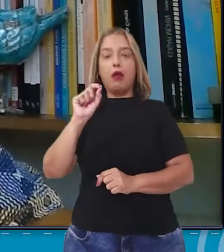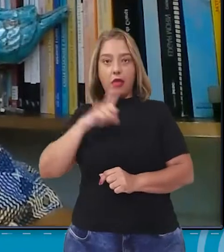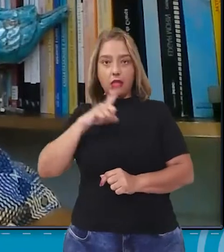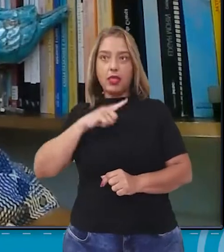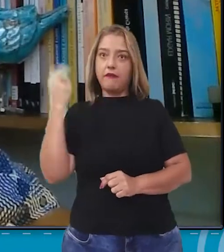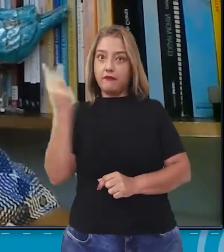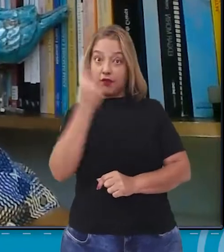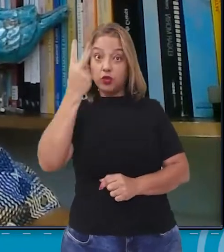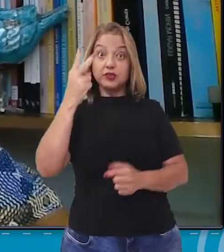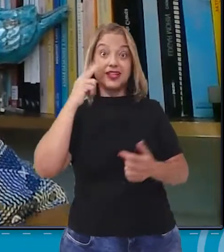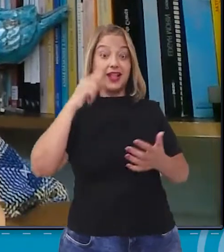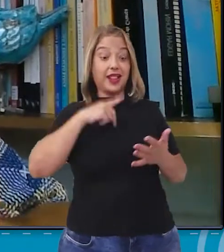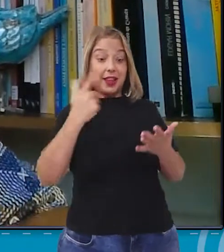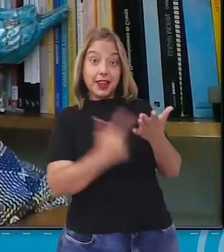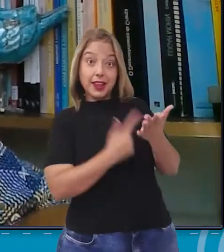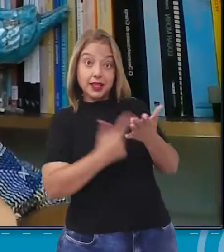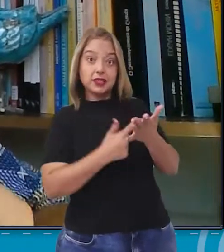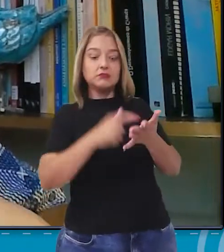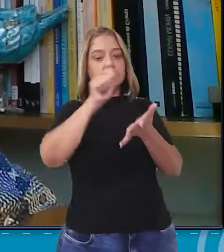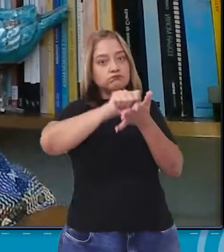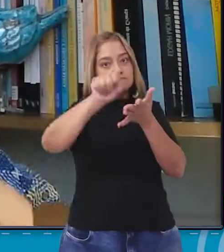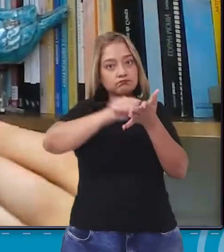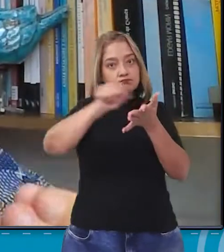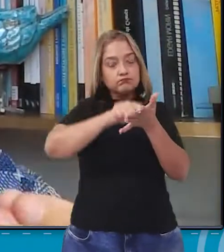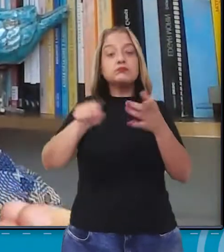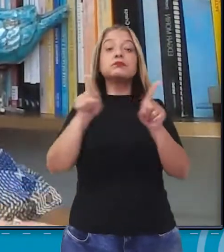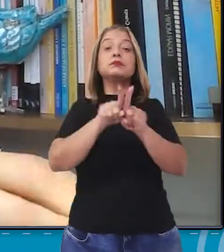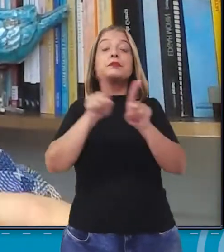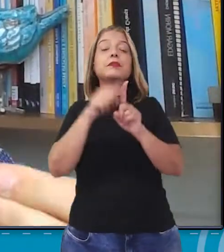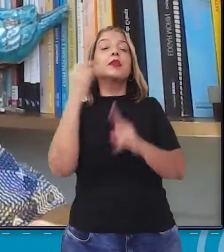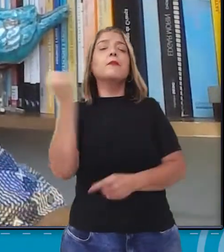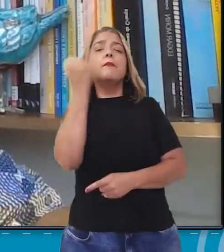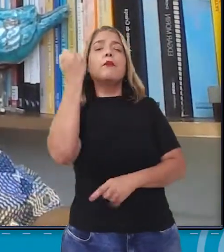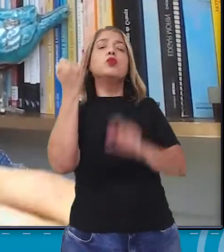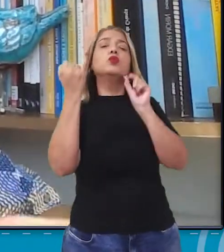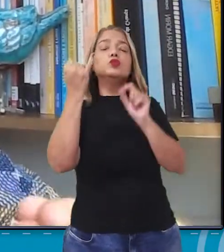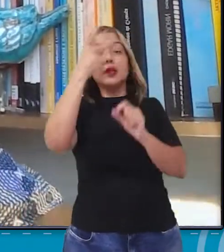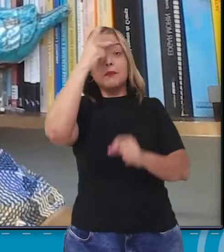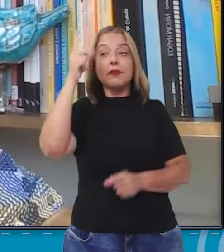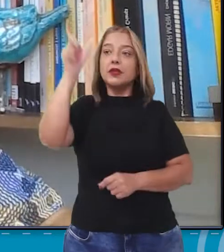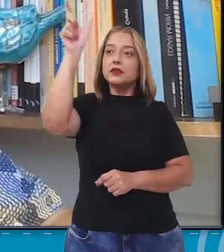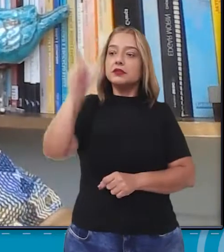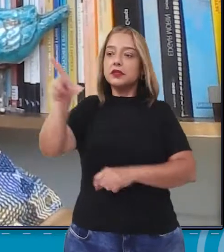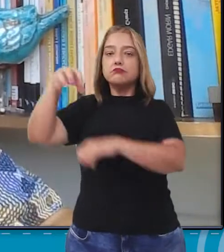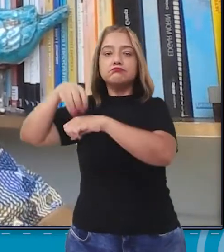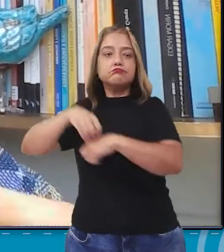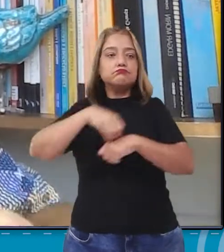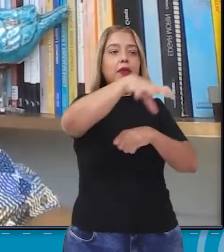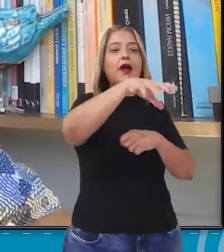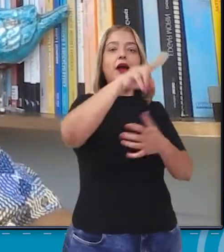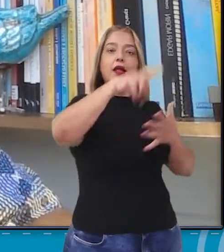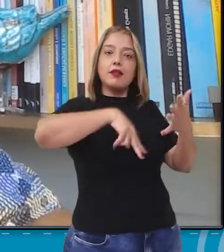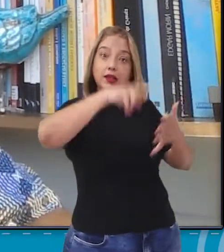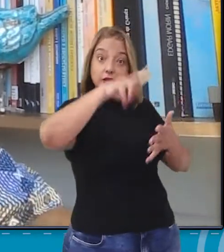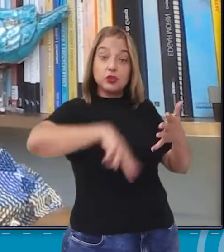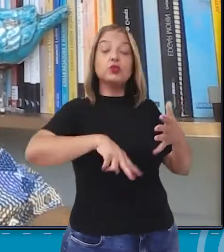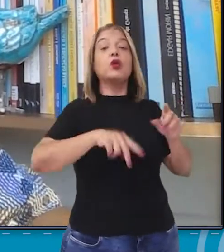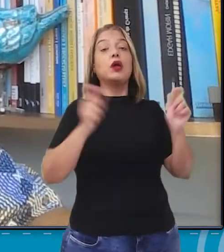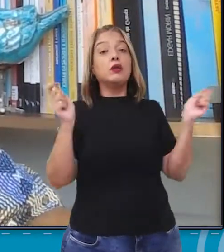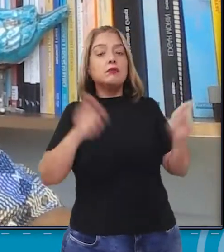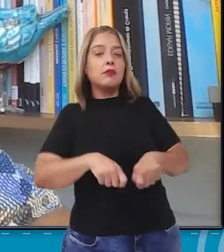a escrita e a importância de um agente que é chamado mediador de leitura, que faça